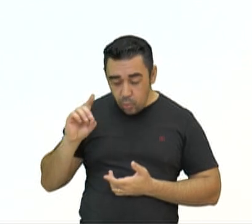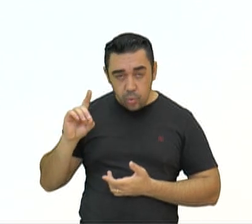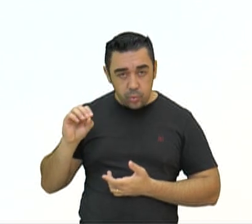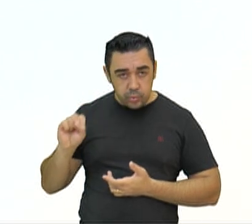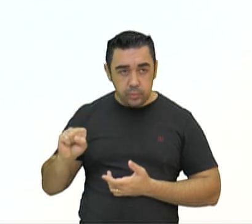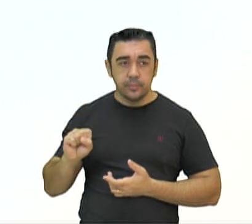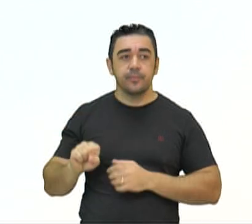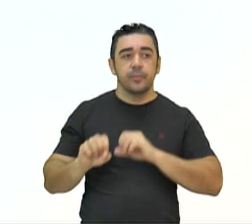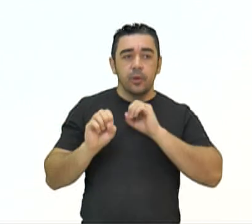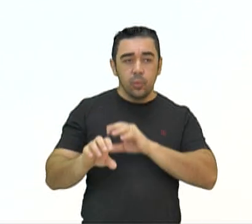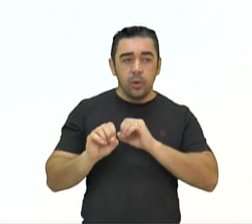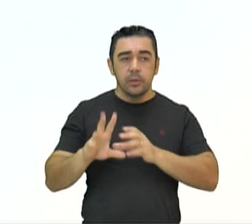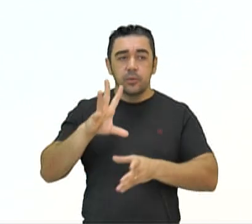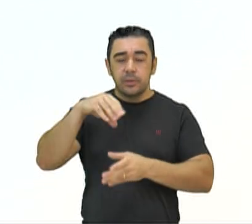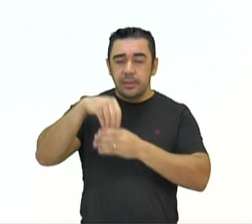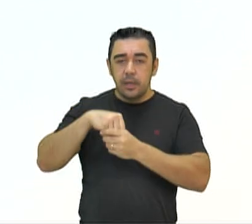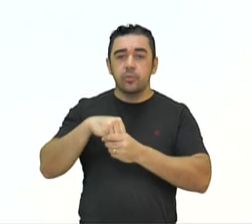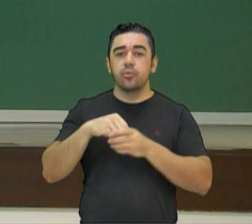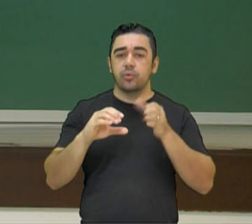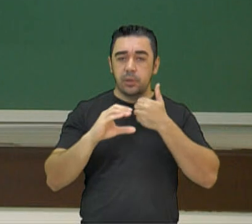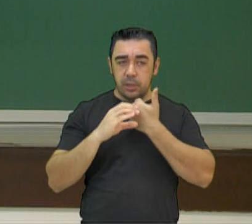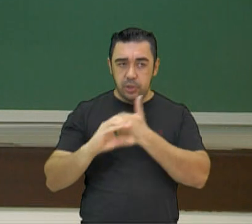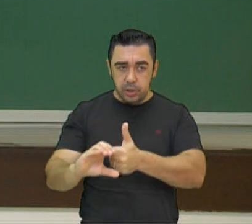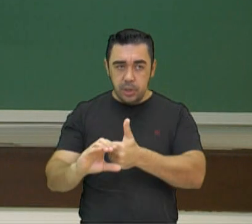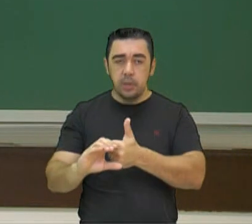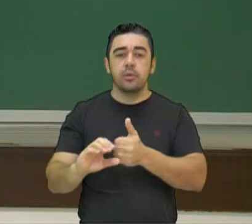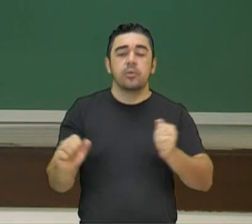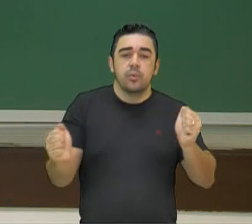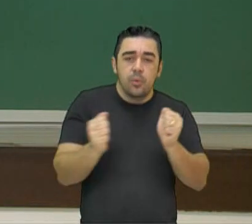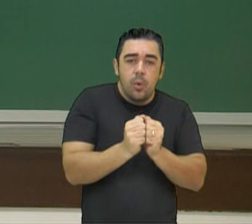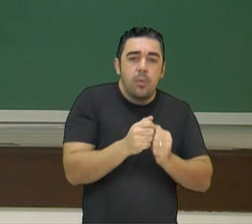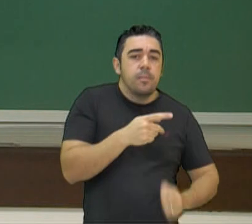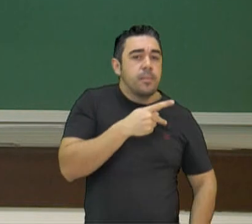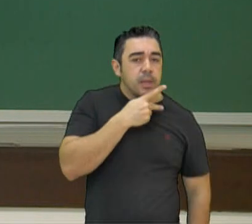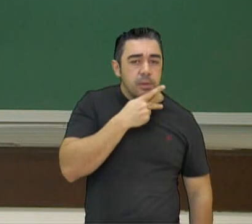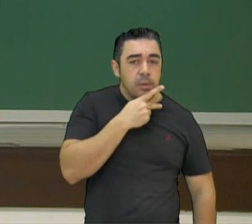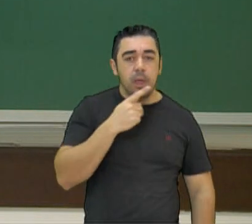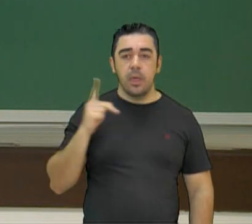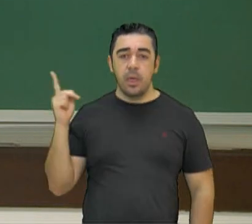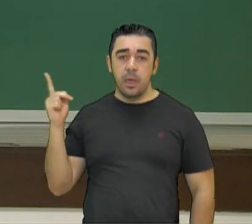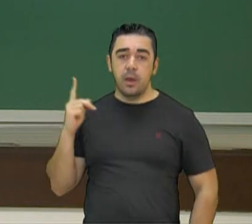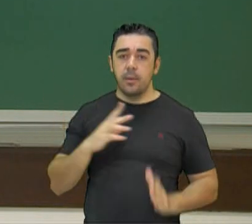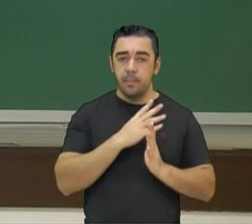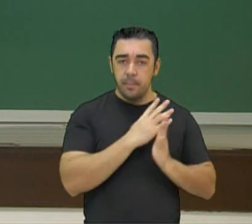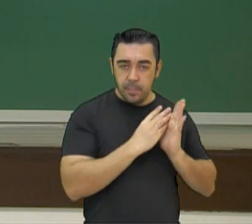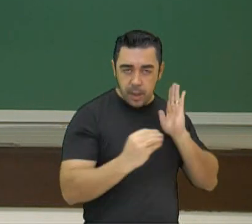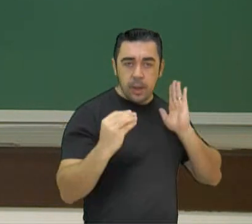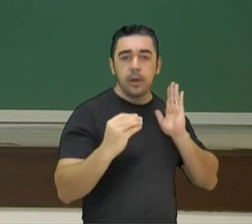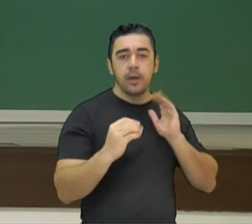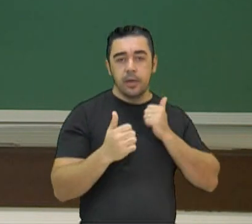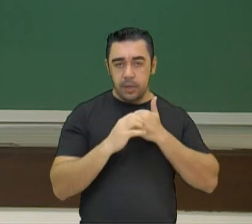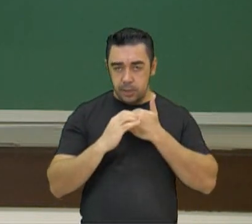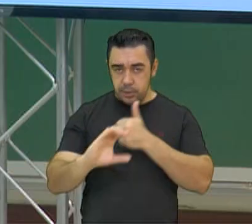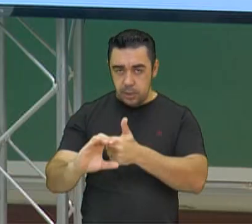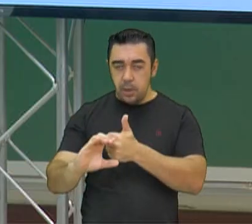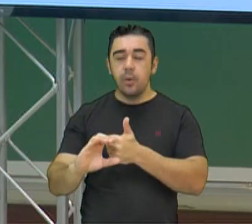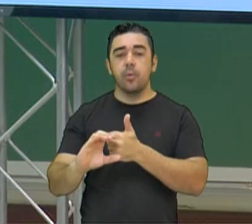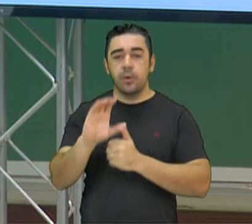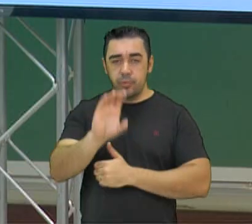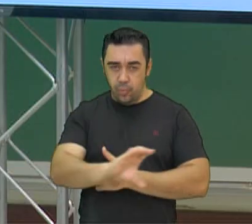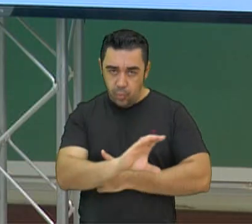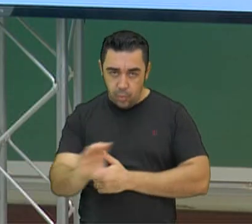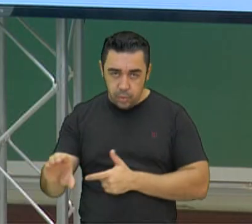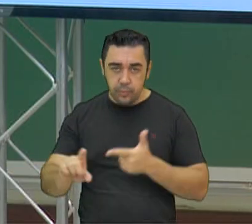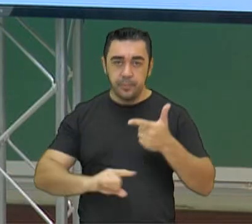e platonismo. Então ele é cristão, mas ao mesmo tempo está pegando toda a filosofia do platonismo,